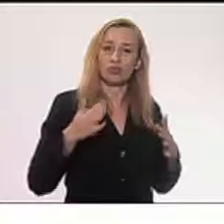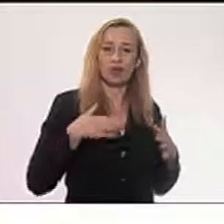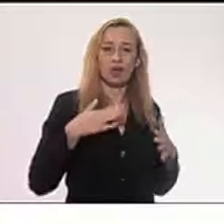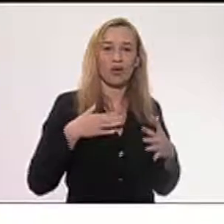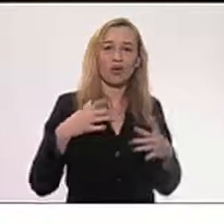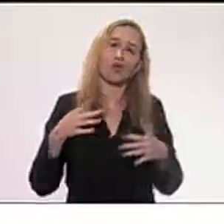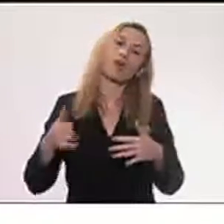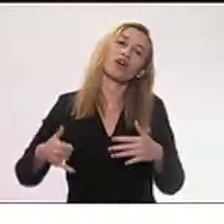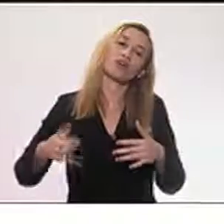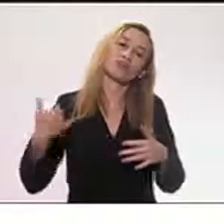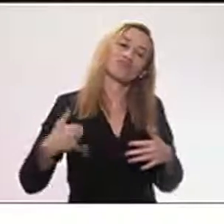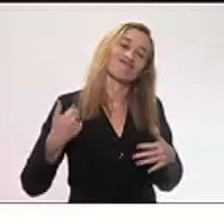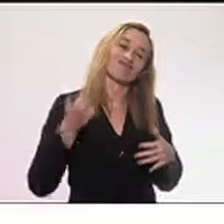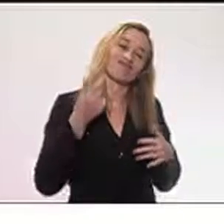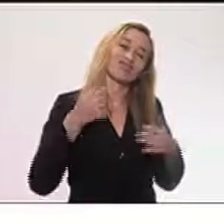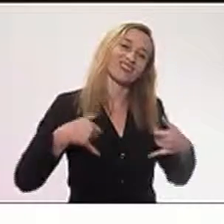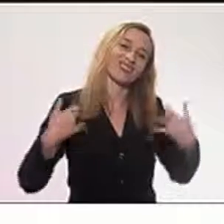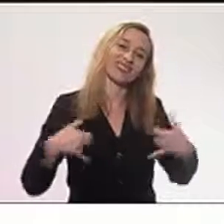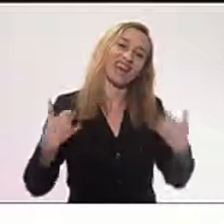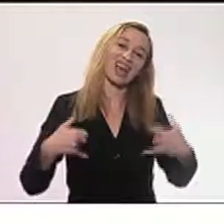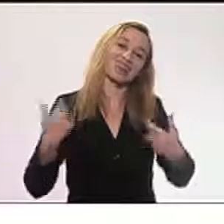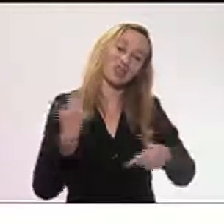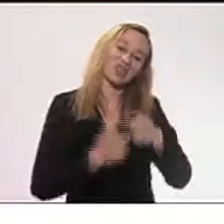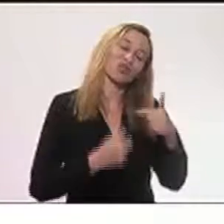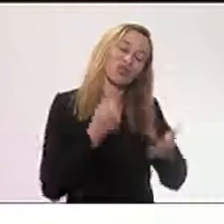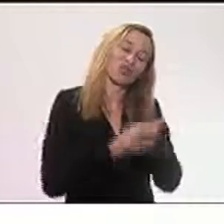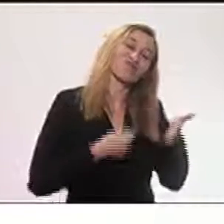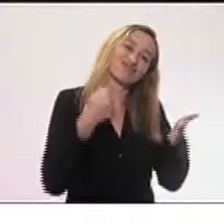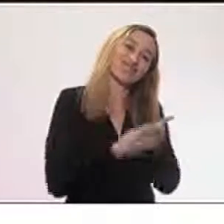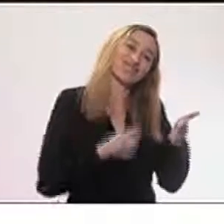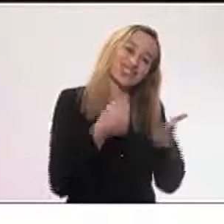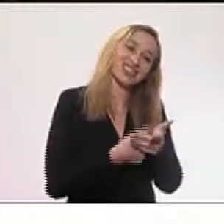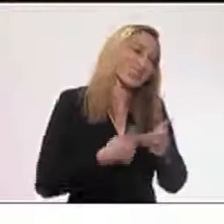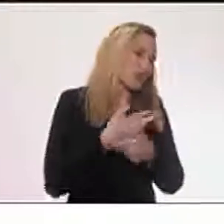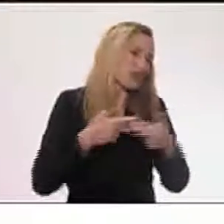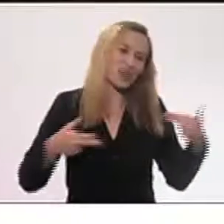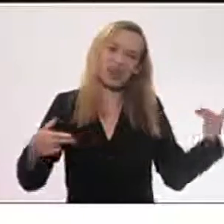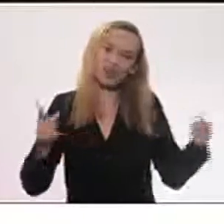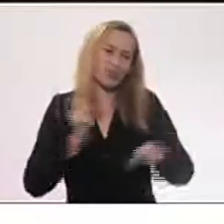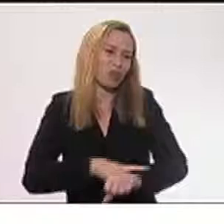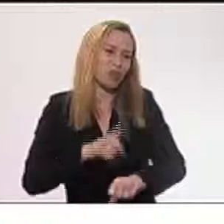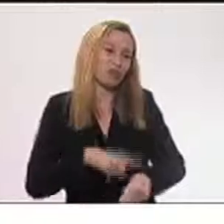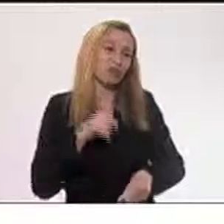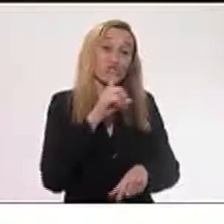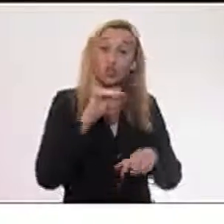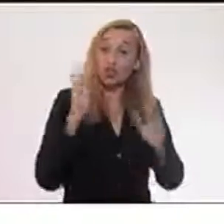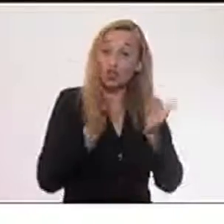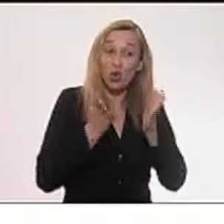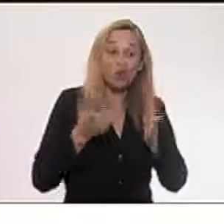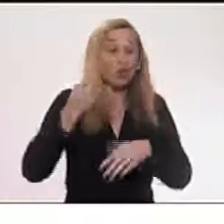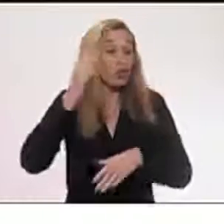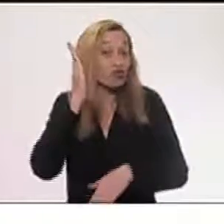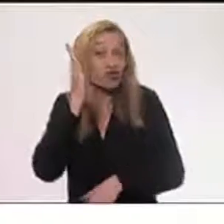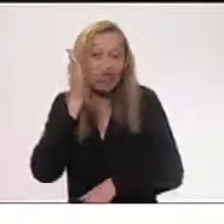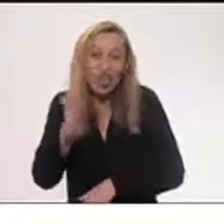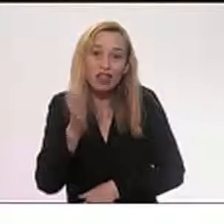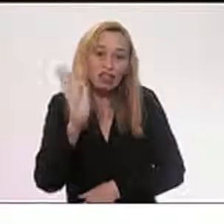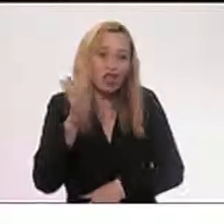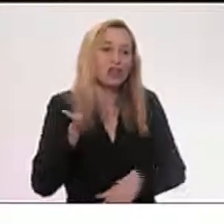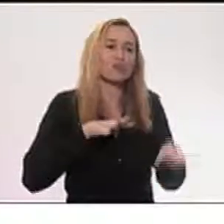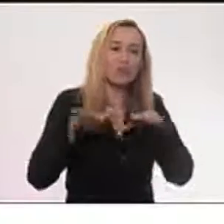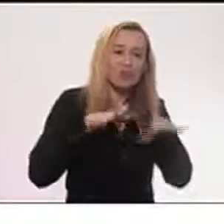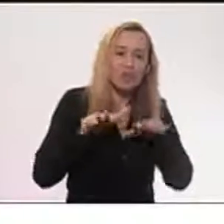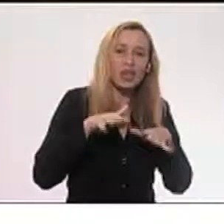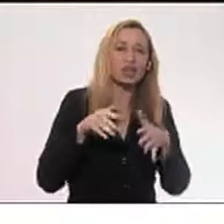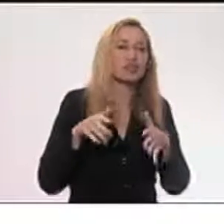na luta. Já estive nas ruas em diversos momentos na data de hoje, daqui dessa tribuna vou direto ao encontro desse movimento,